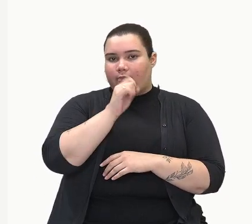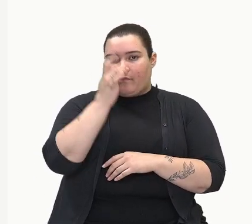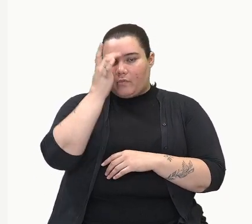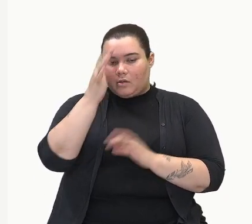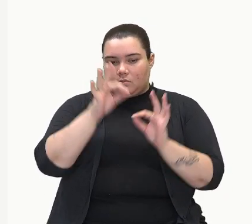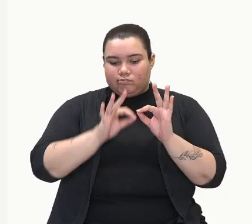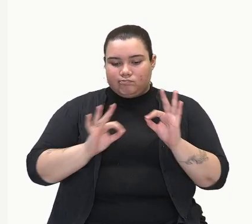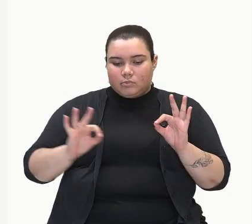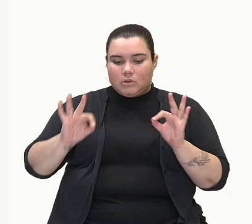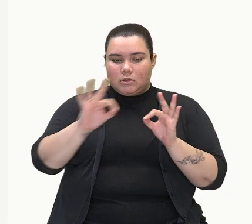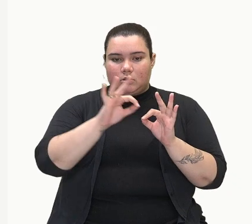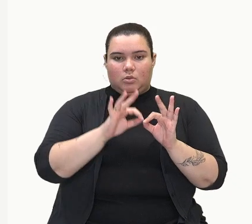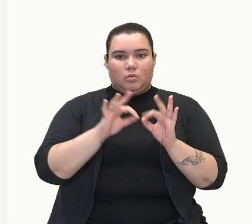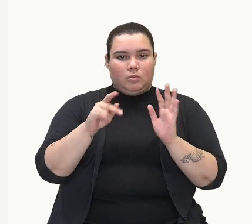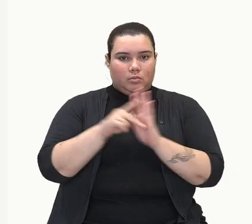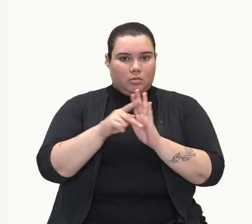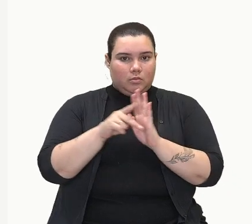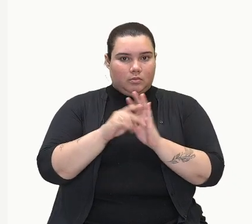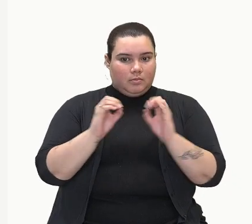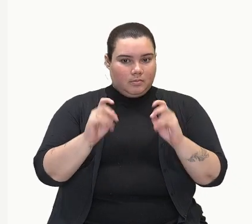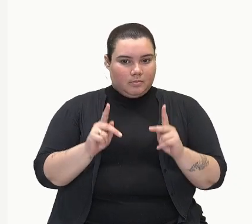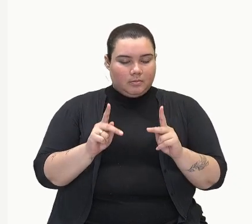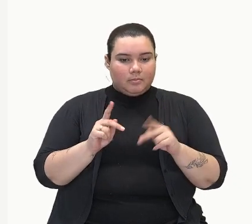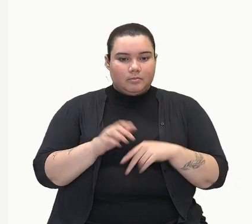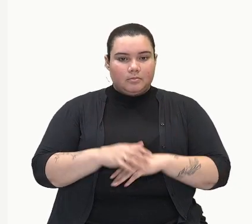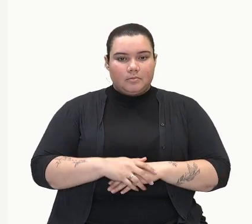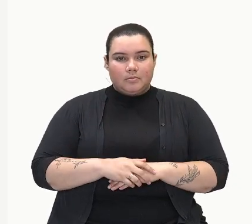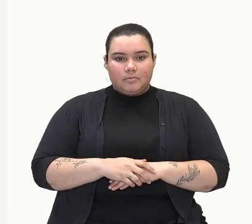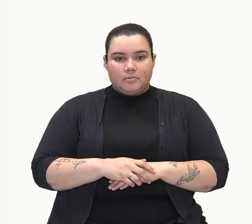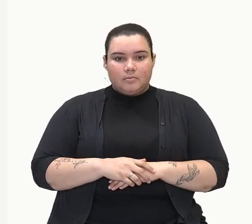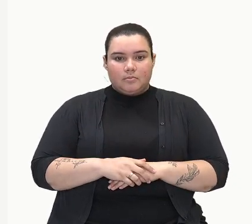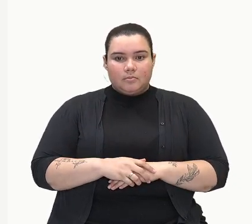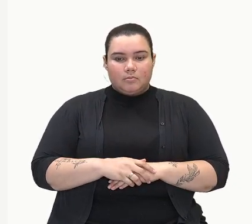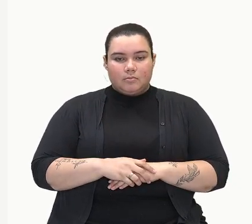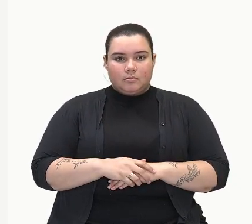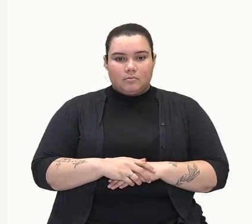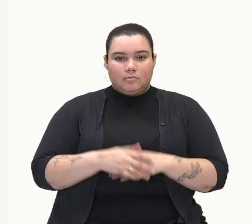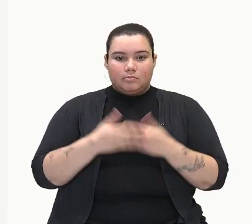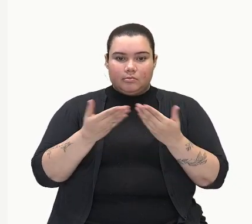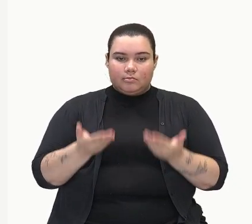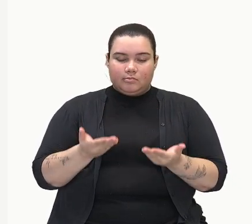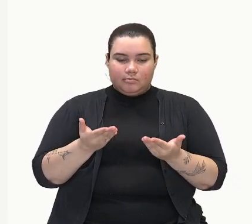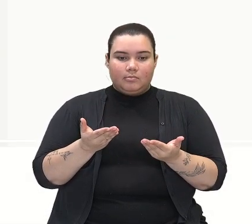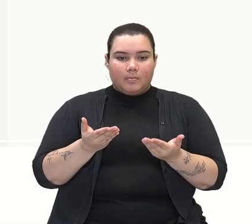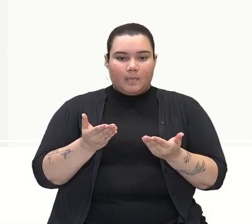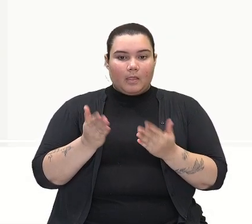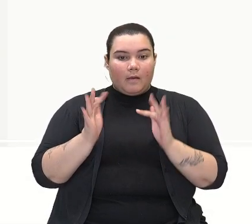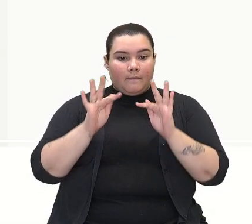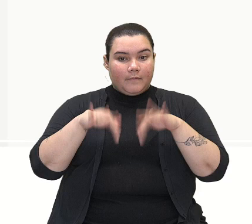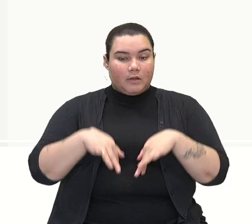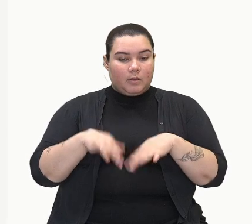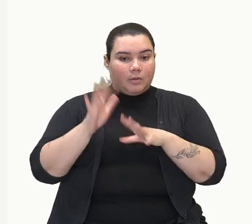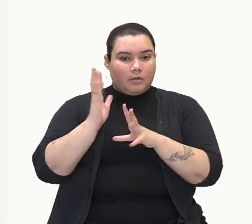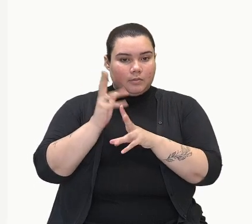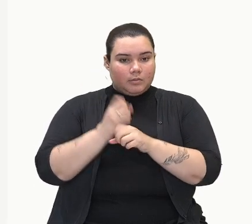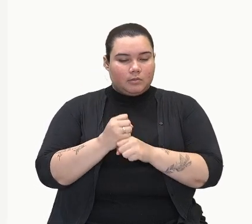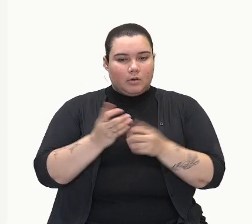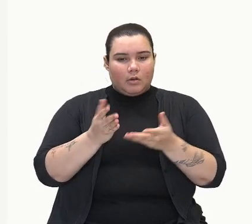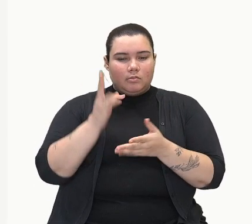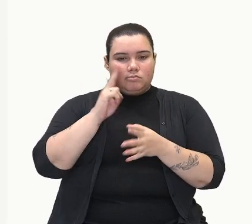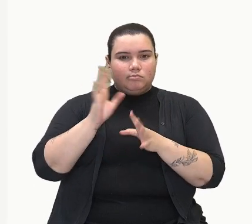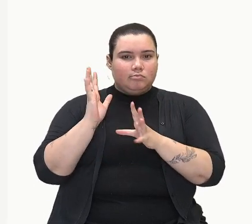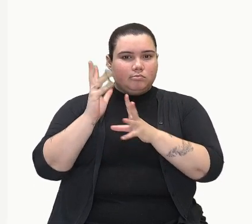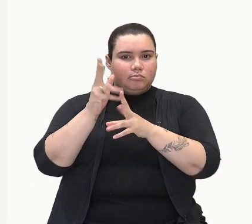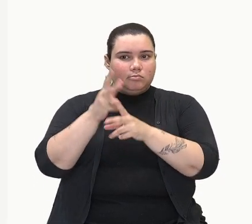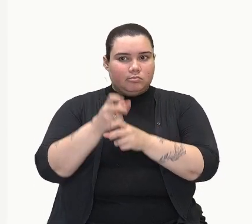o formato circular, tá? Então, estamos chegando ao final aqui da nossa revisão. Vamos só relembrar o que foi